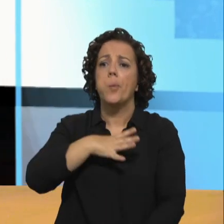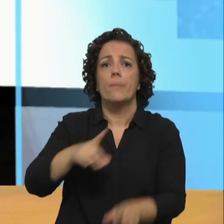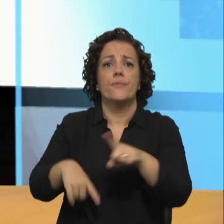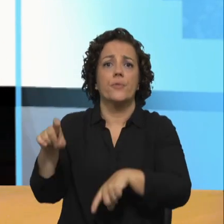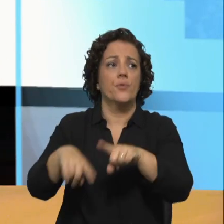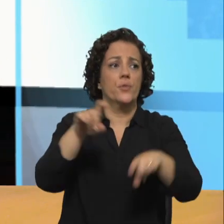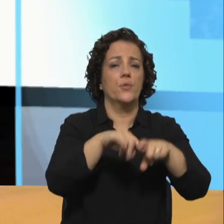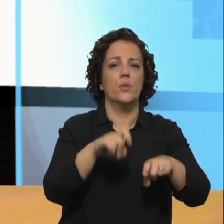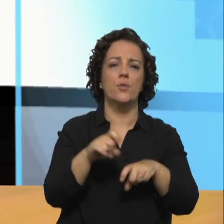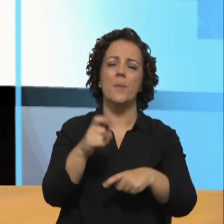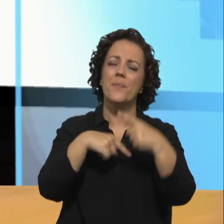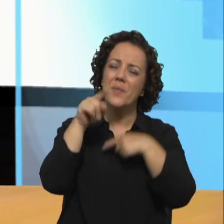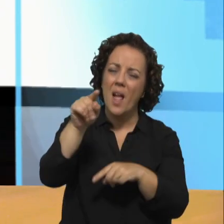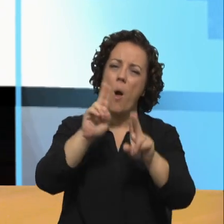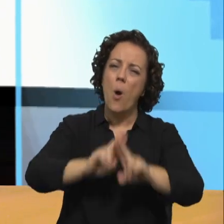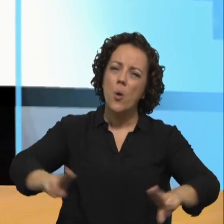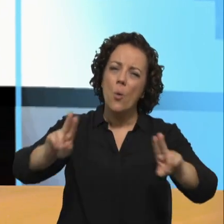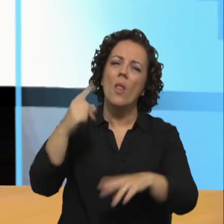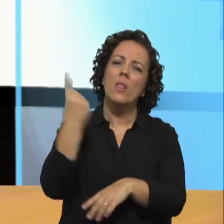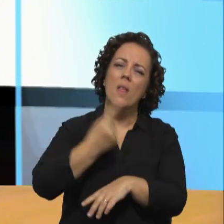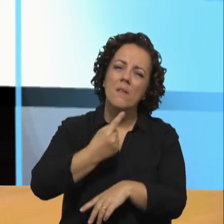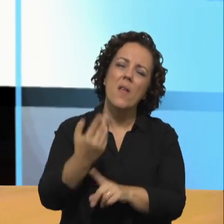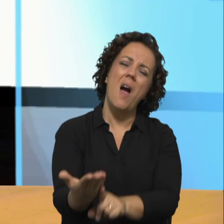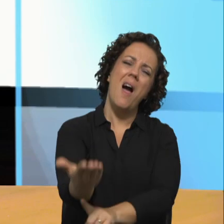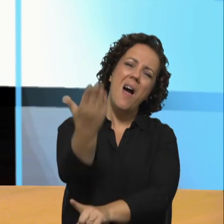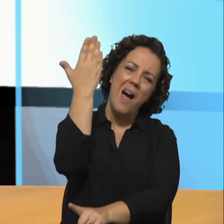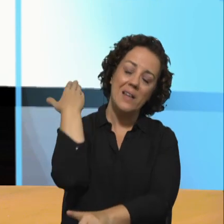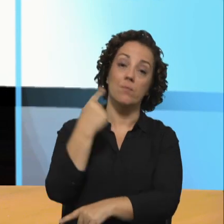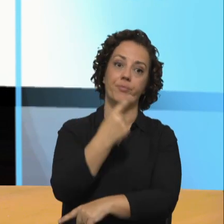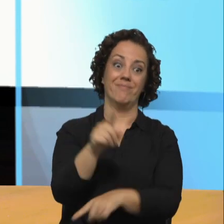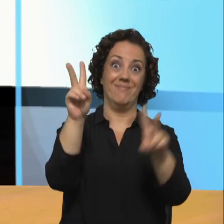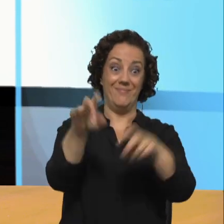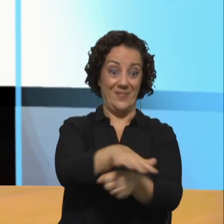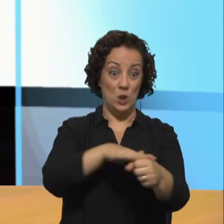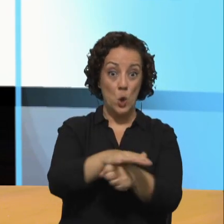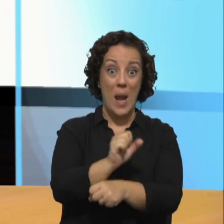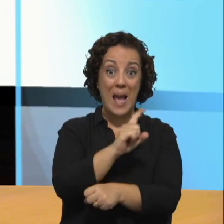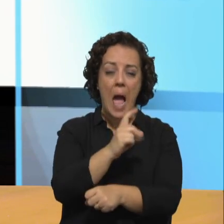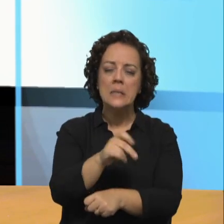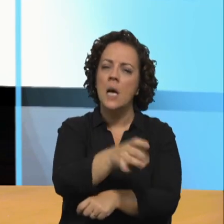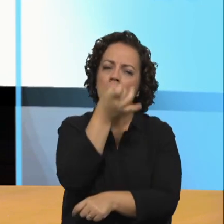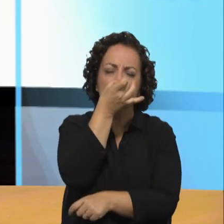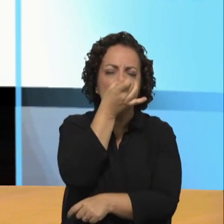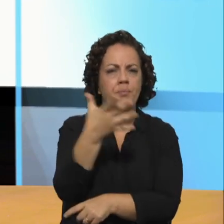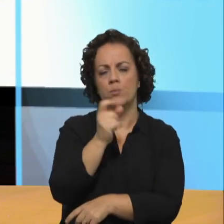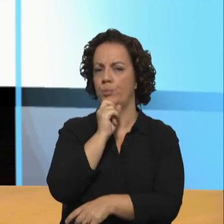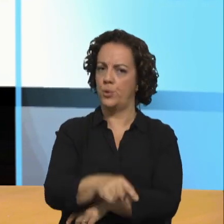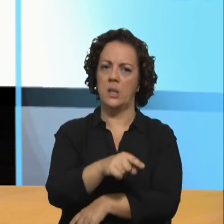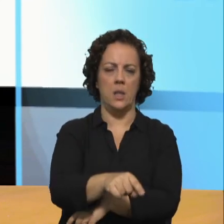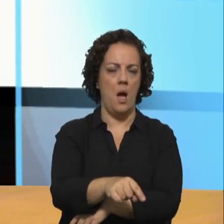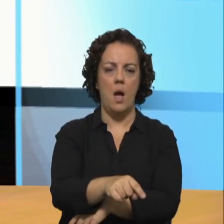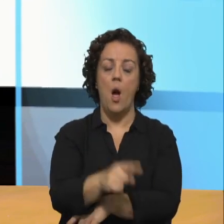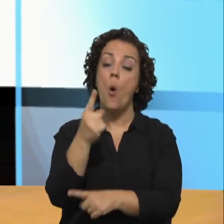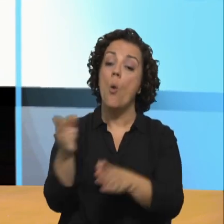deviam ter definido há muito tempo que Gaza era um barril de pólvora e que era preciso, por um lado,